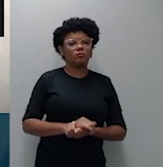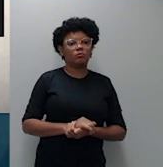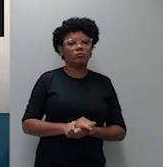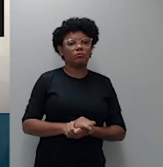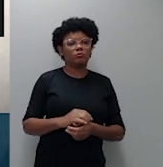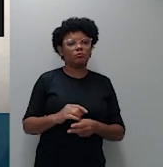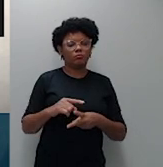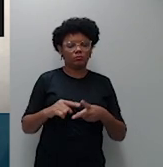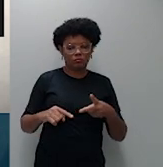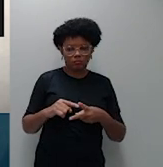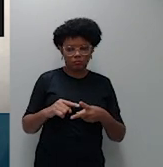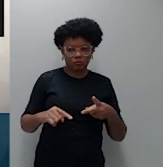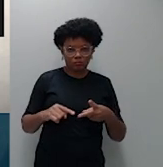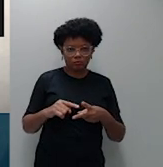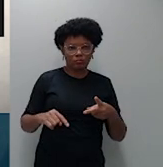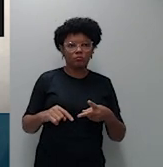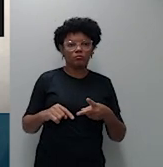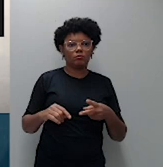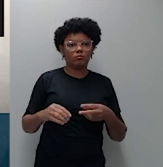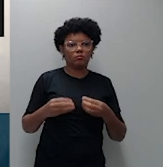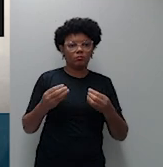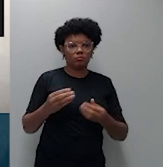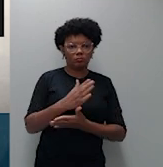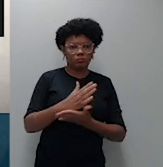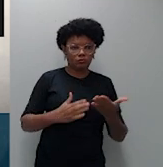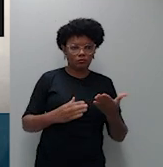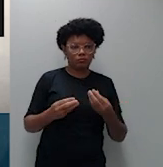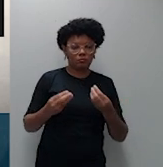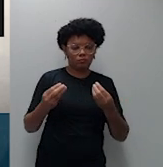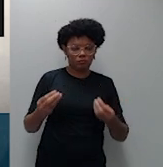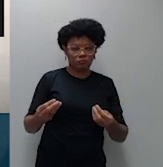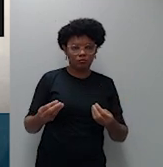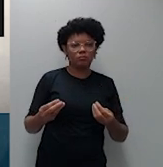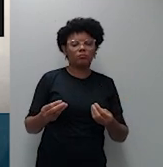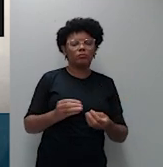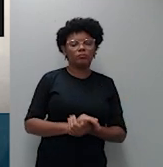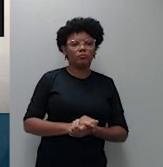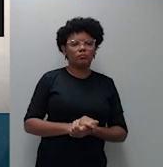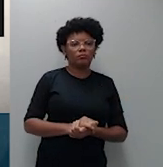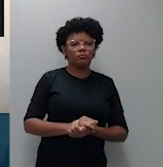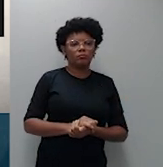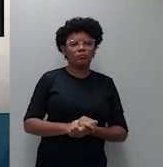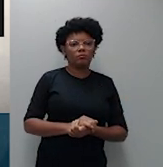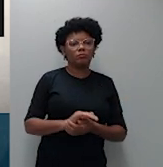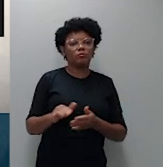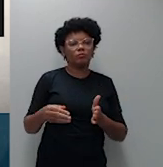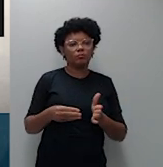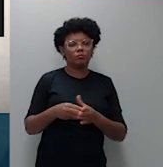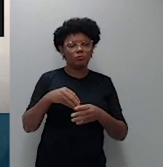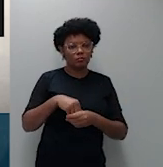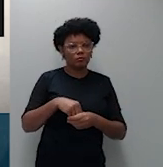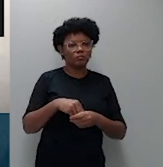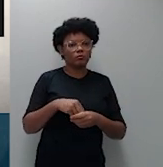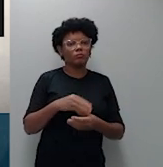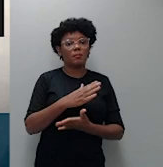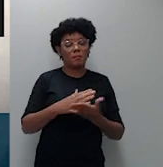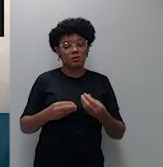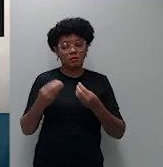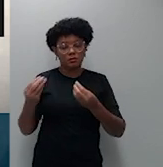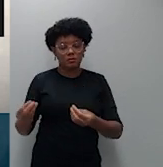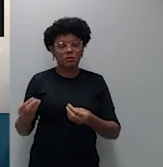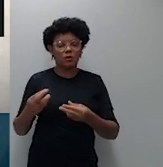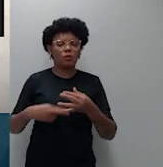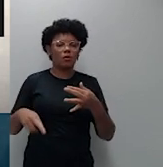deu-se provimento parcial ao agravo interno e parcial provimento ao recurso especial